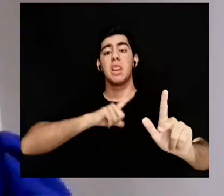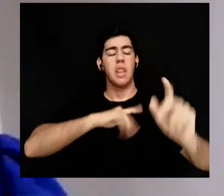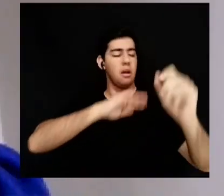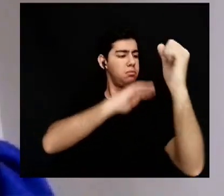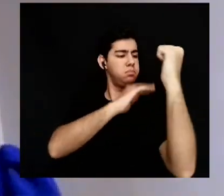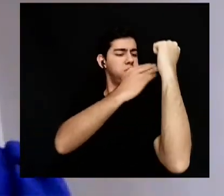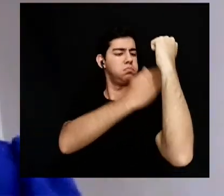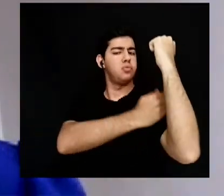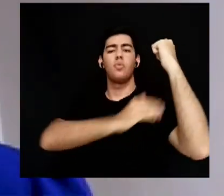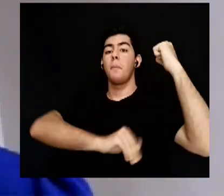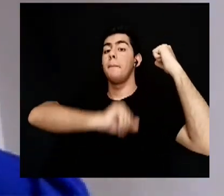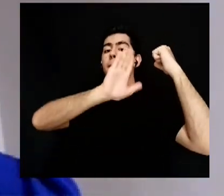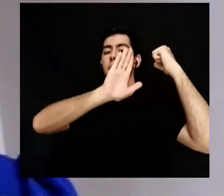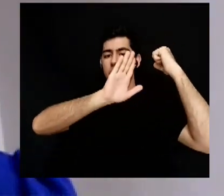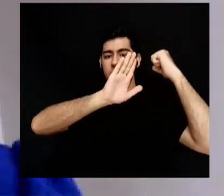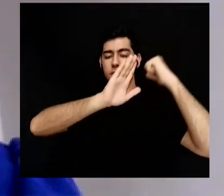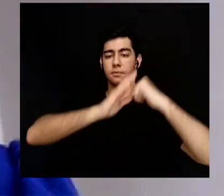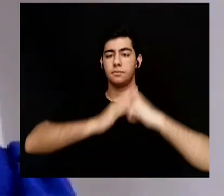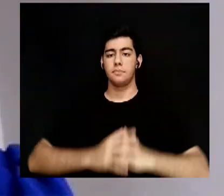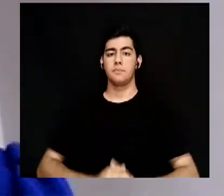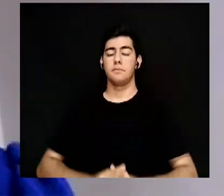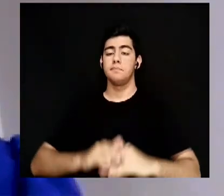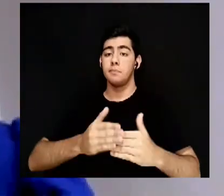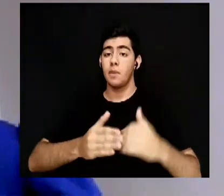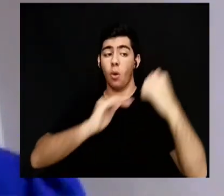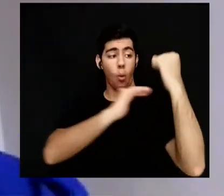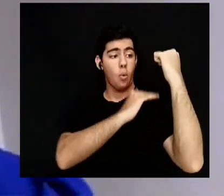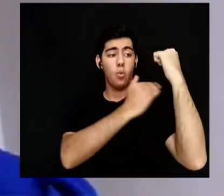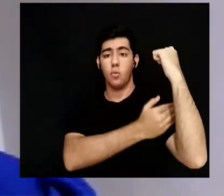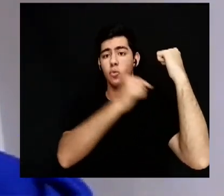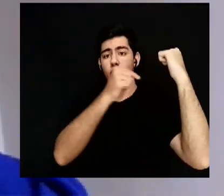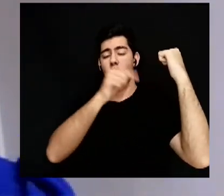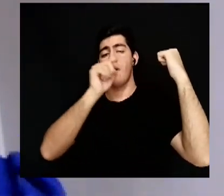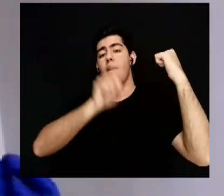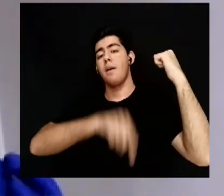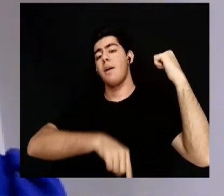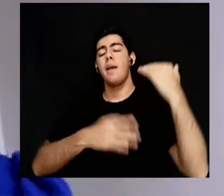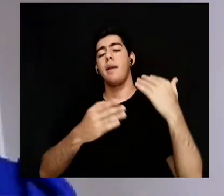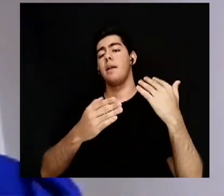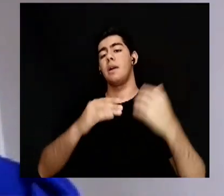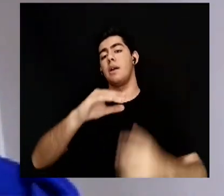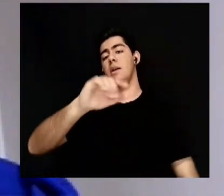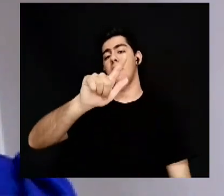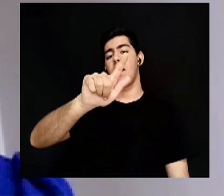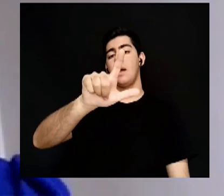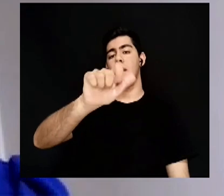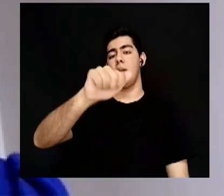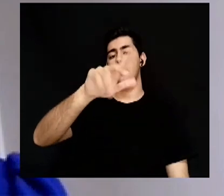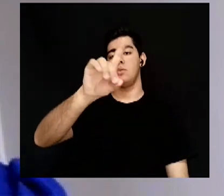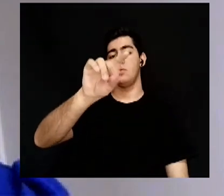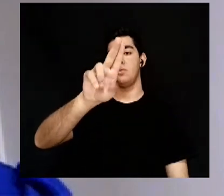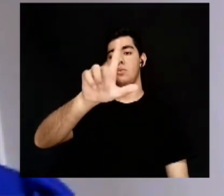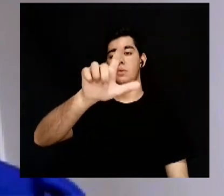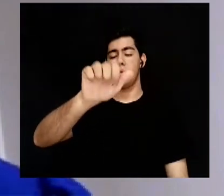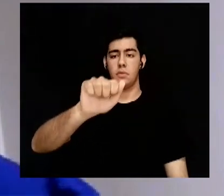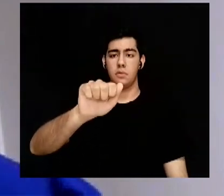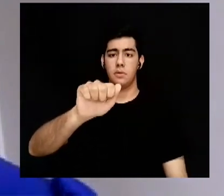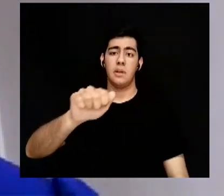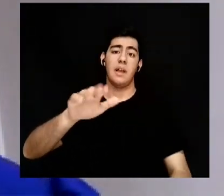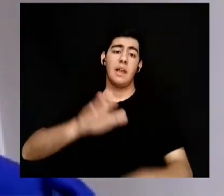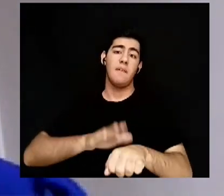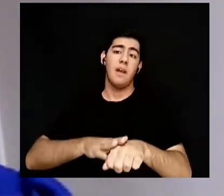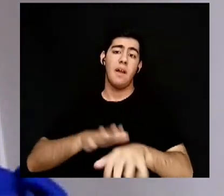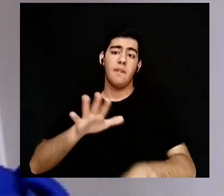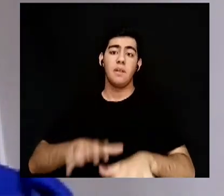E músculo, né? É um órgão, é um sistema, é uma glândula endócrina que produz muito calor e gasta muito